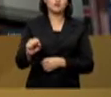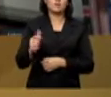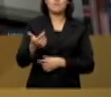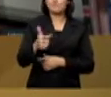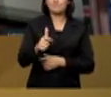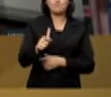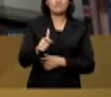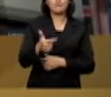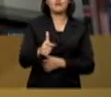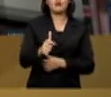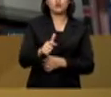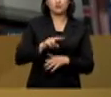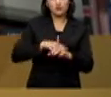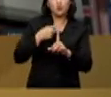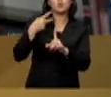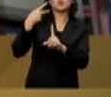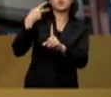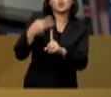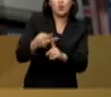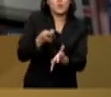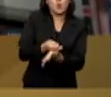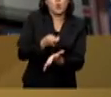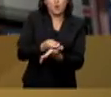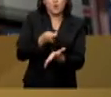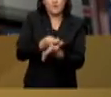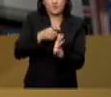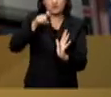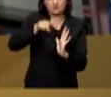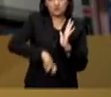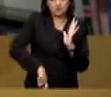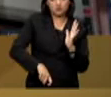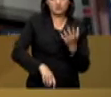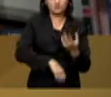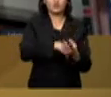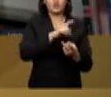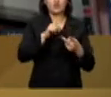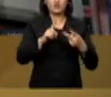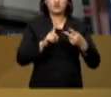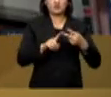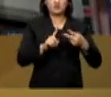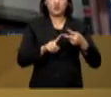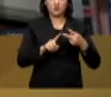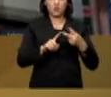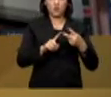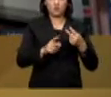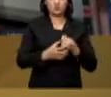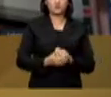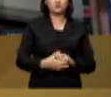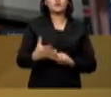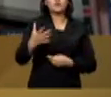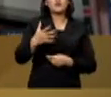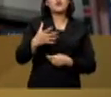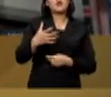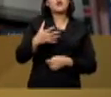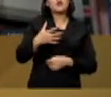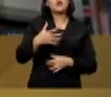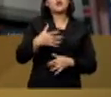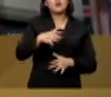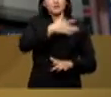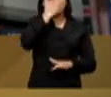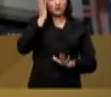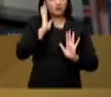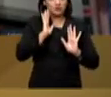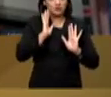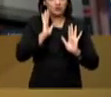já pagou o ICMS. Segundo quadro, contribuintes que recolheram